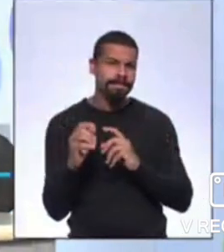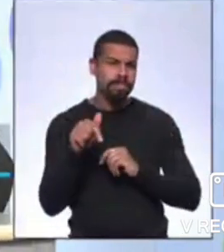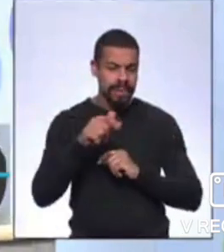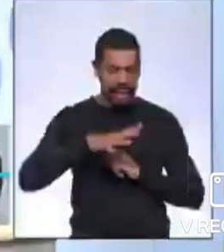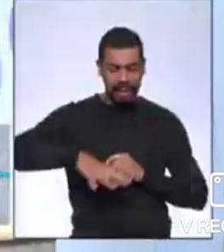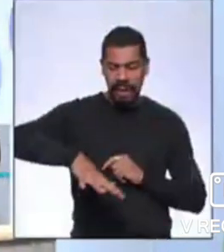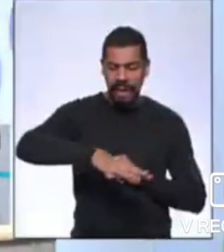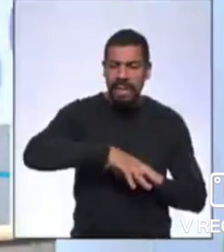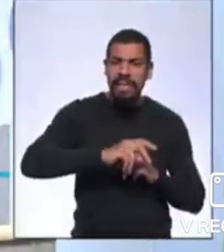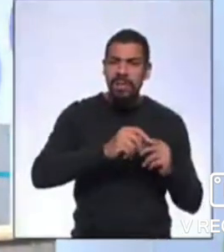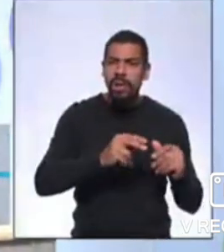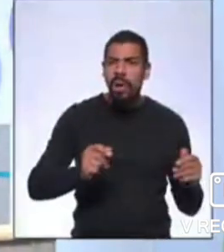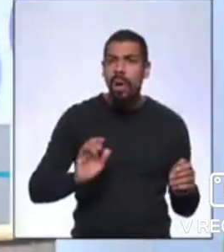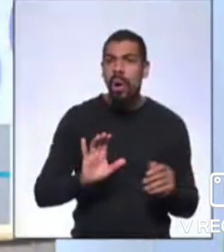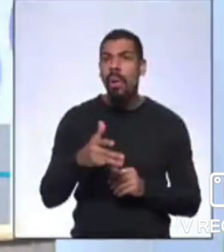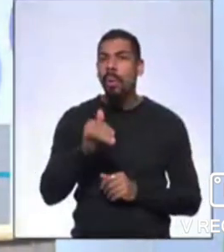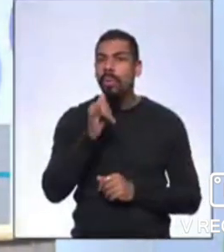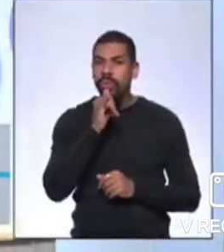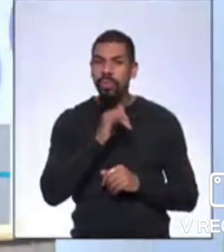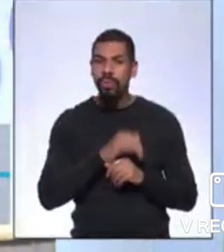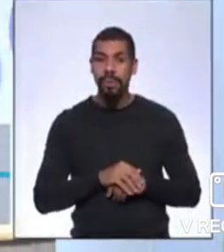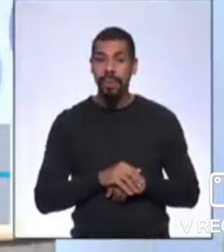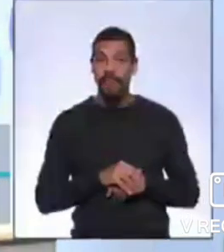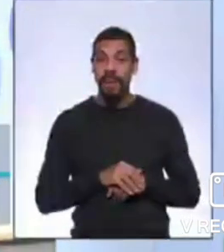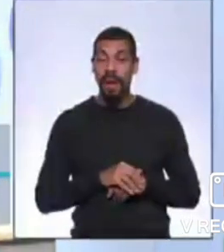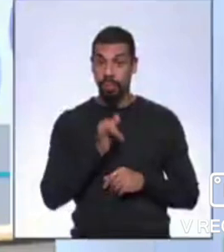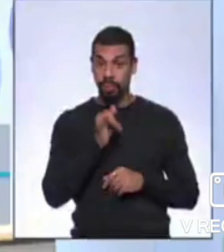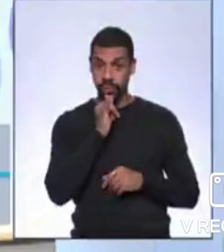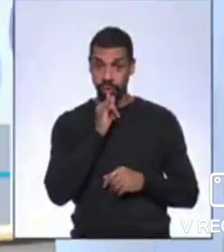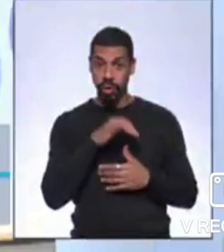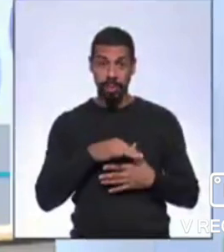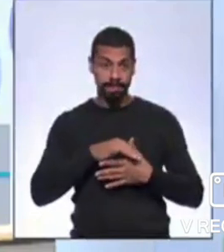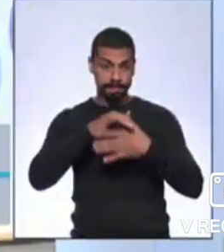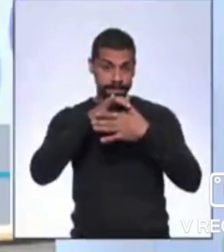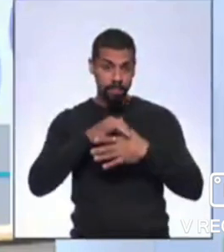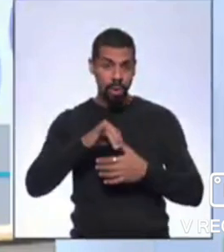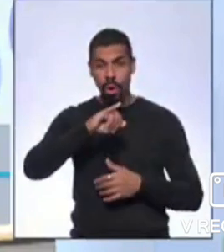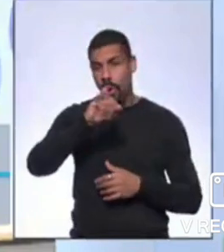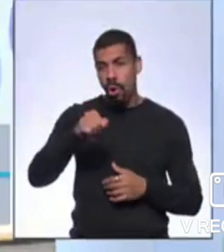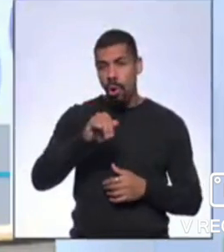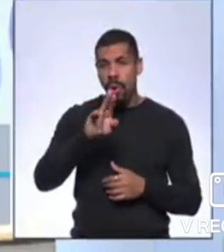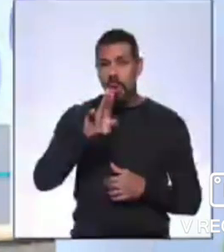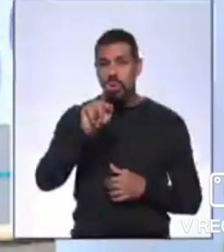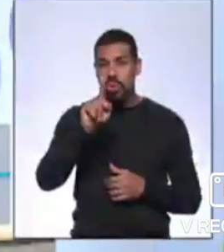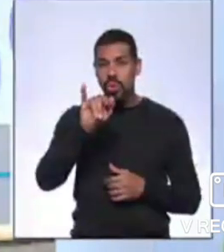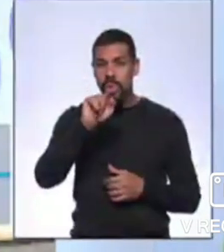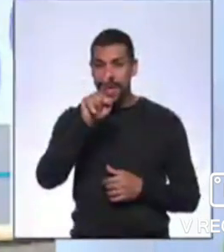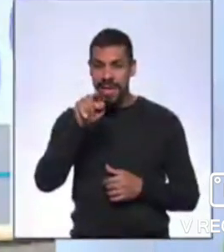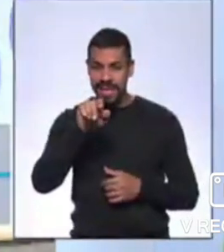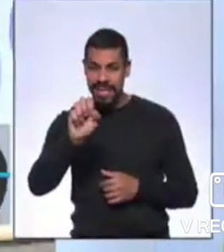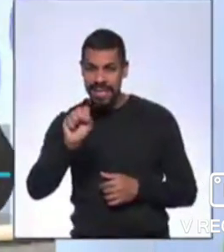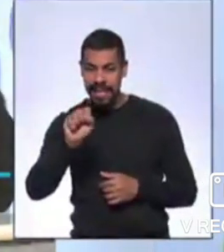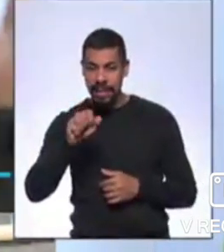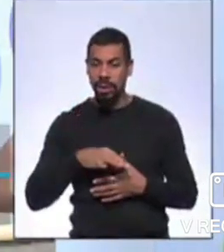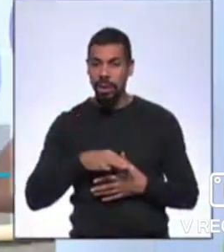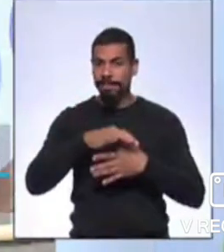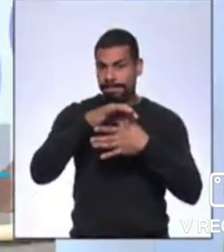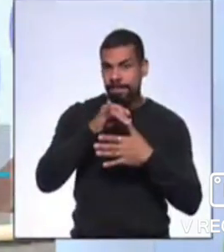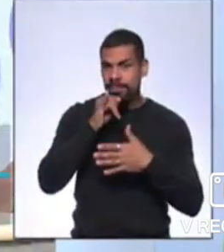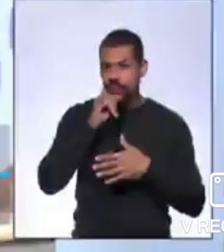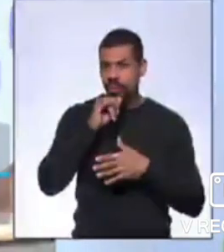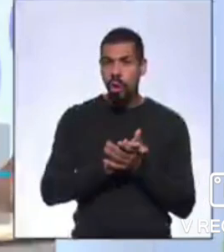terra. E enquanto o juiz estava vivo, ele mantinha a unidade política e religiosa do povo. Uhum. Mas quando